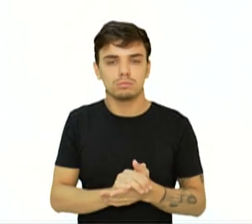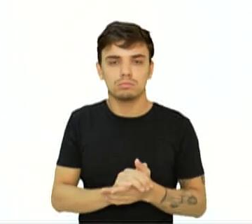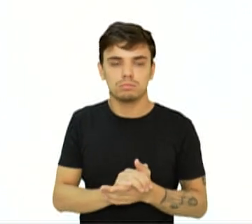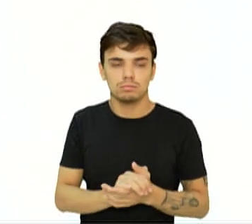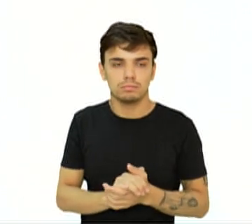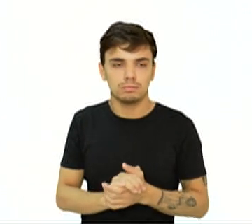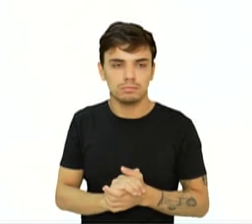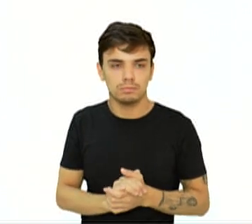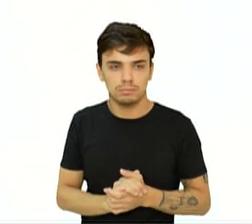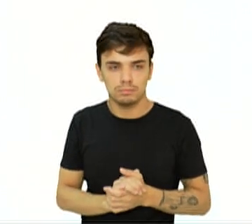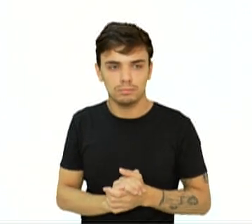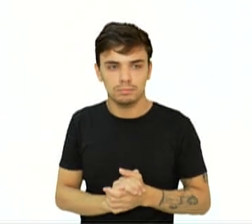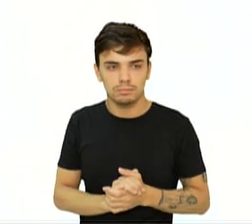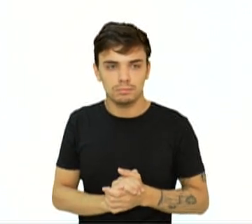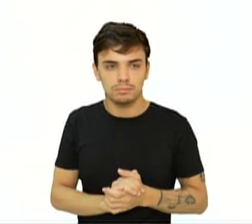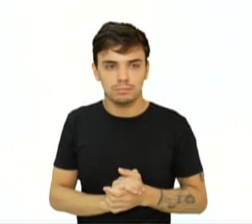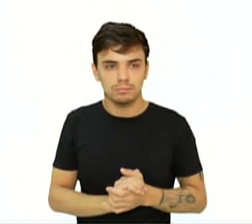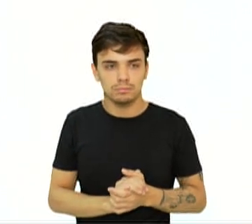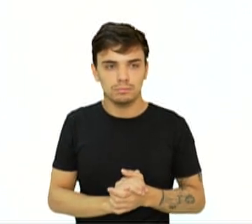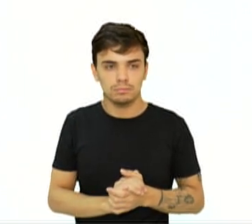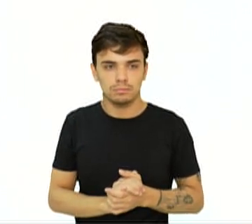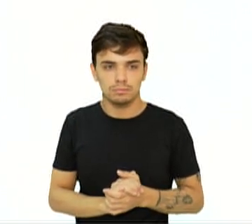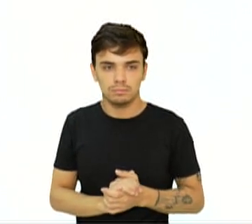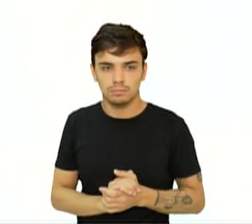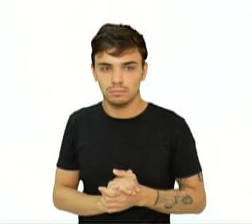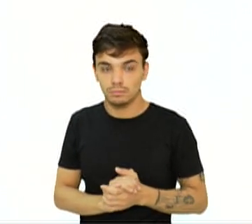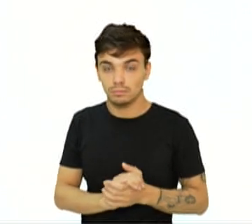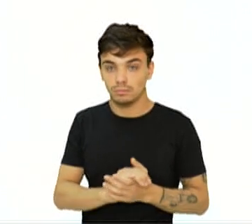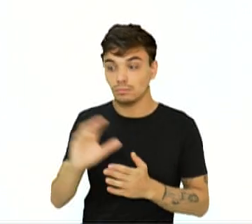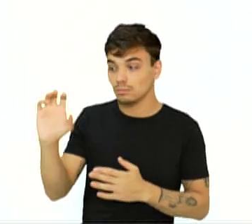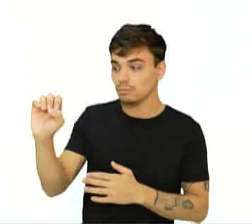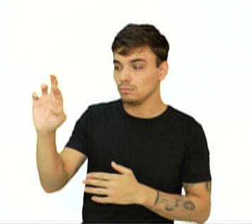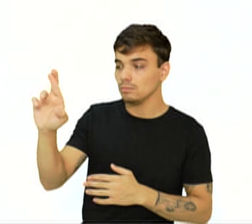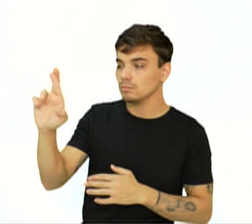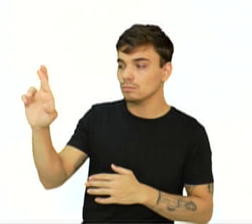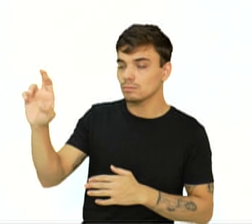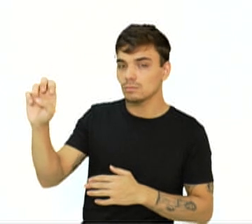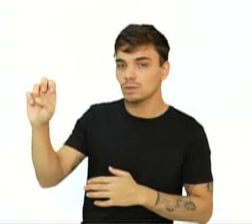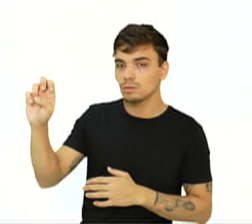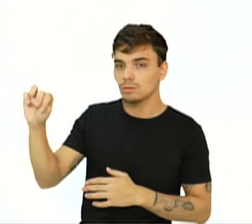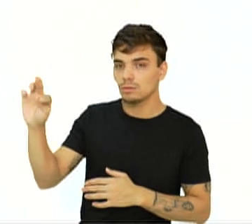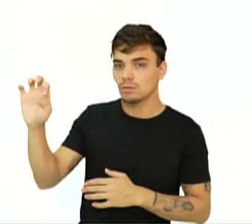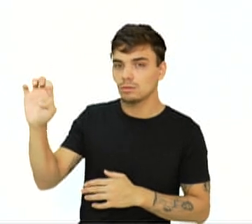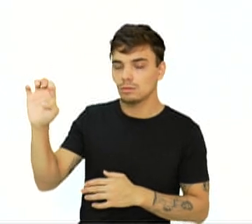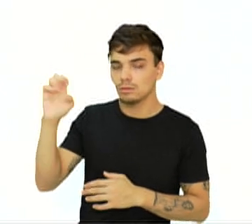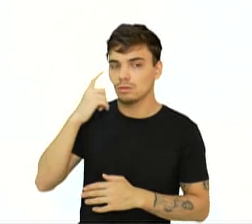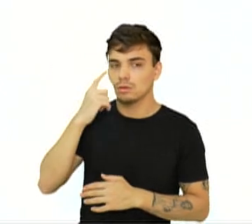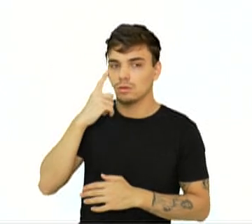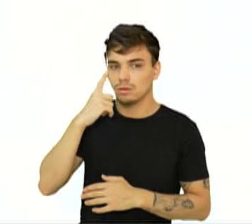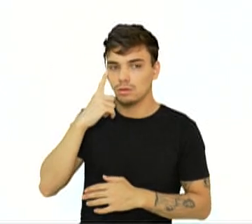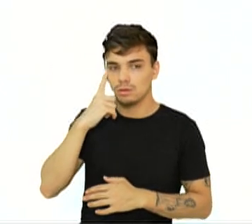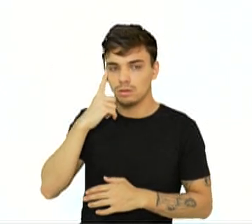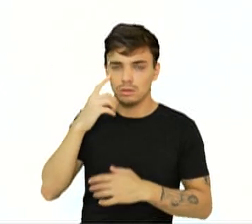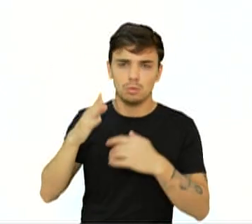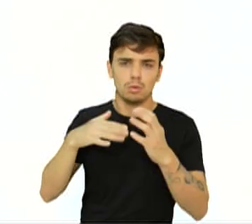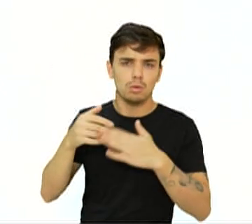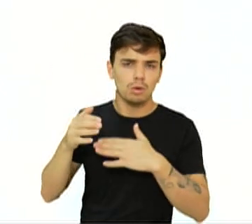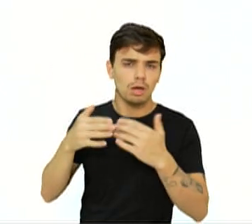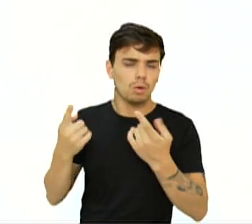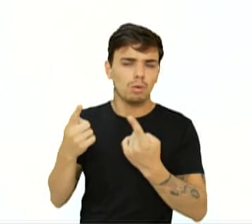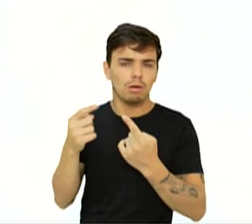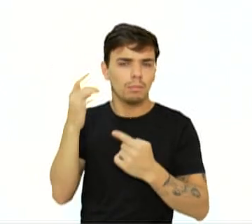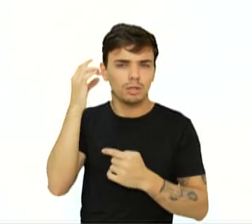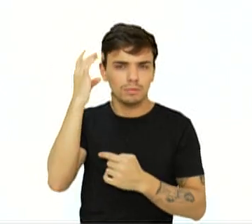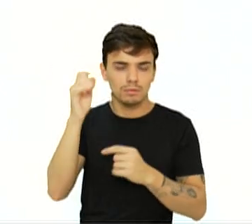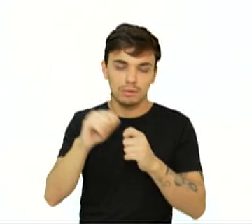Hz, ok? Então vamos lá, a corrente vai ser URI em qualquer um desses, mas qual que é mais fácil